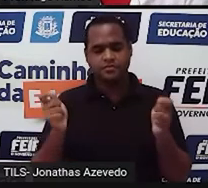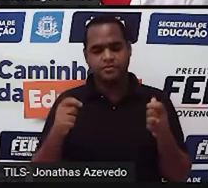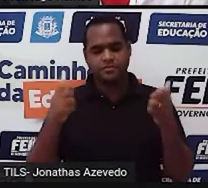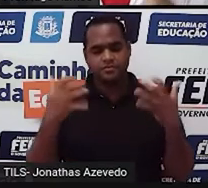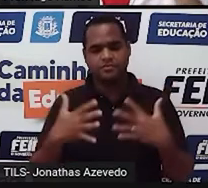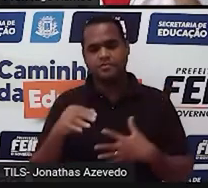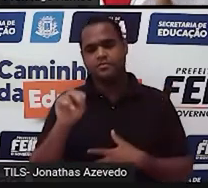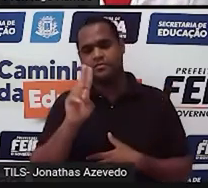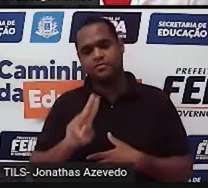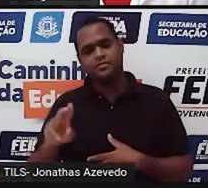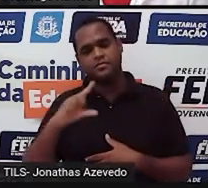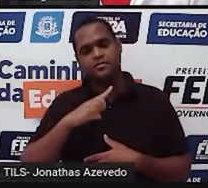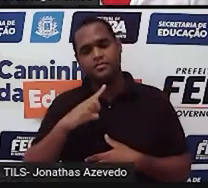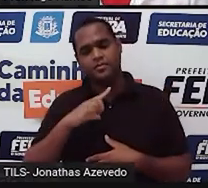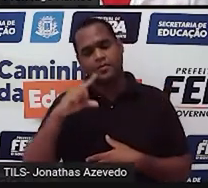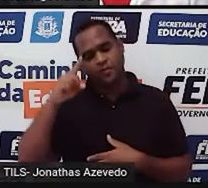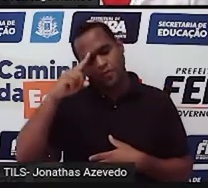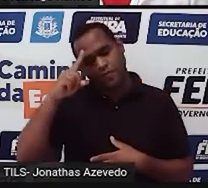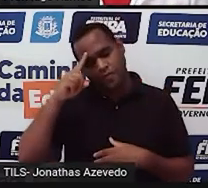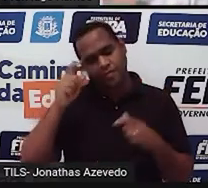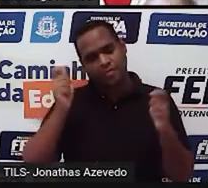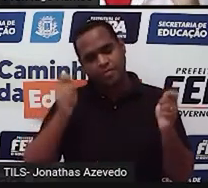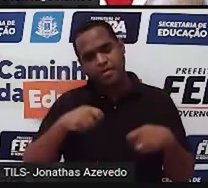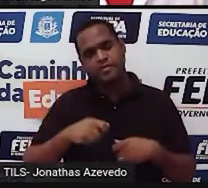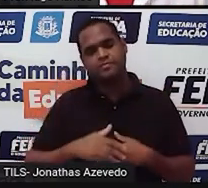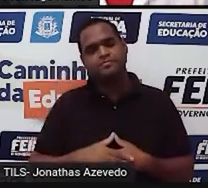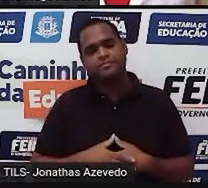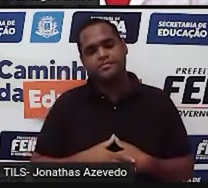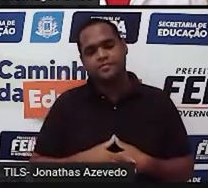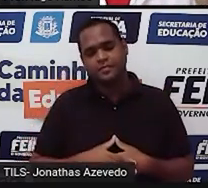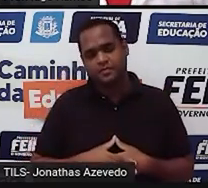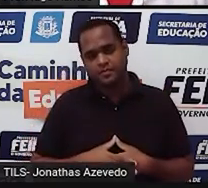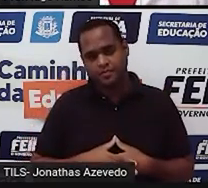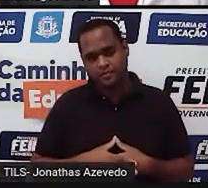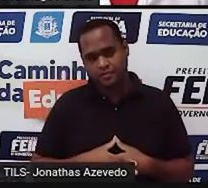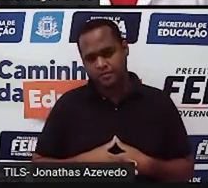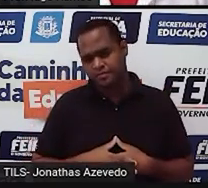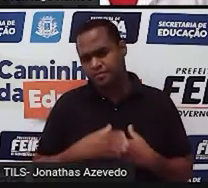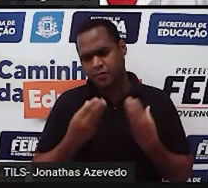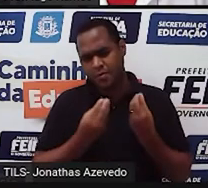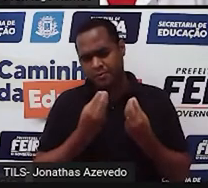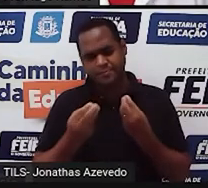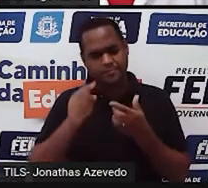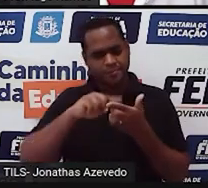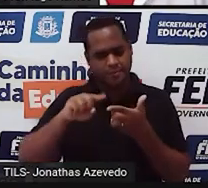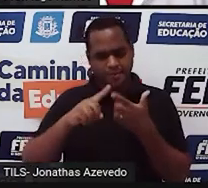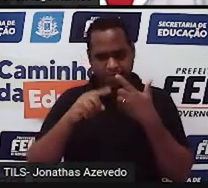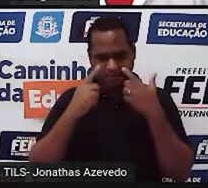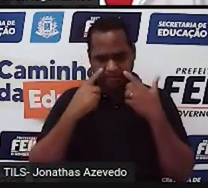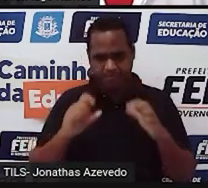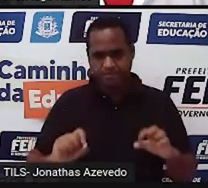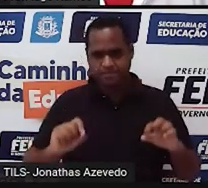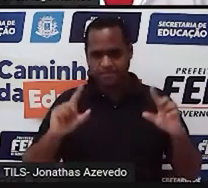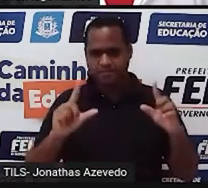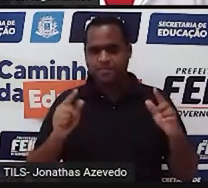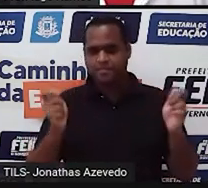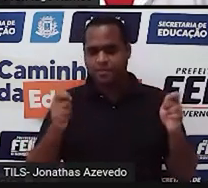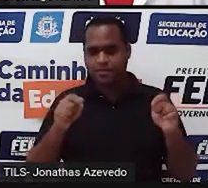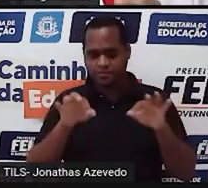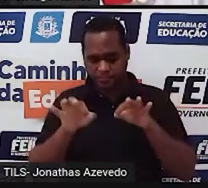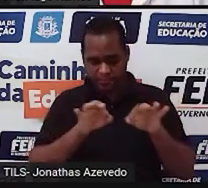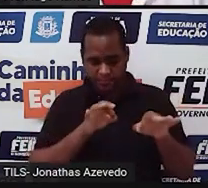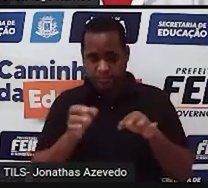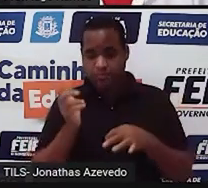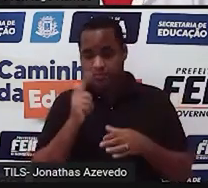dá para usar no mundo real certo e como vai ter um probleminha aqui na tela e aí a gente vai resolver